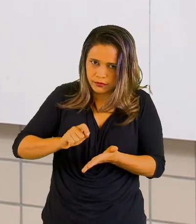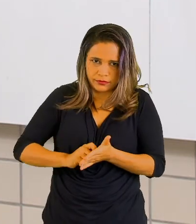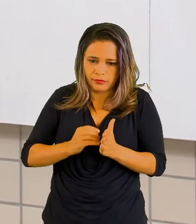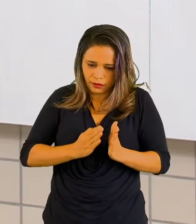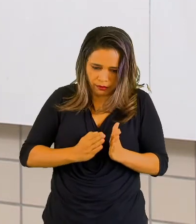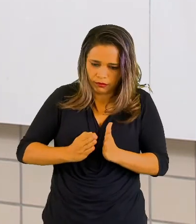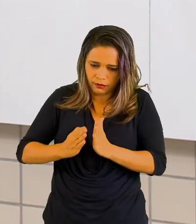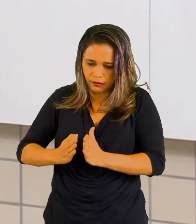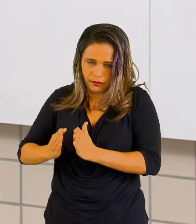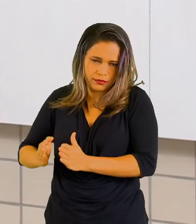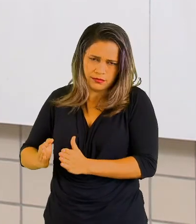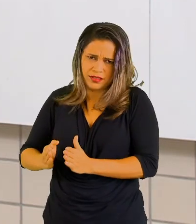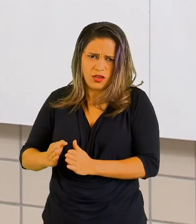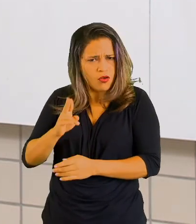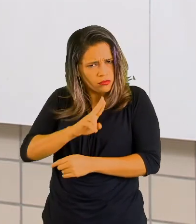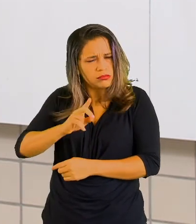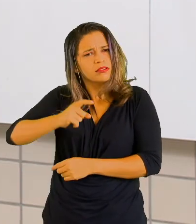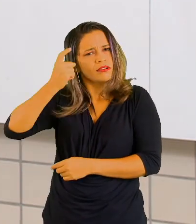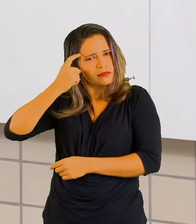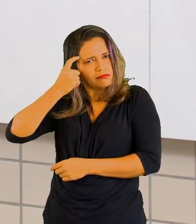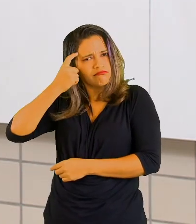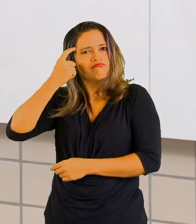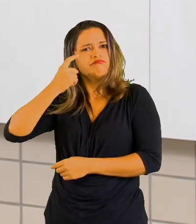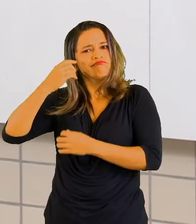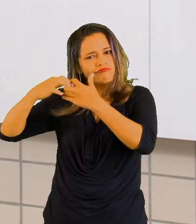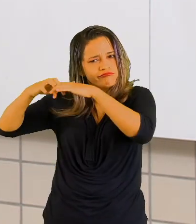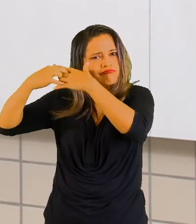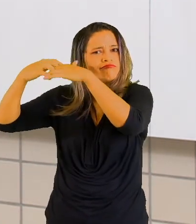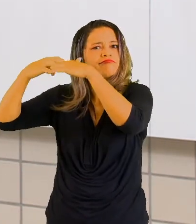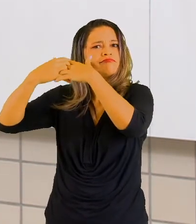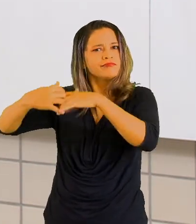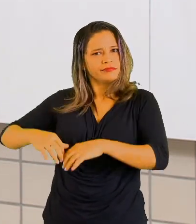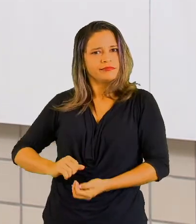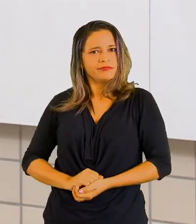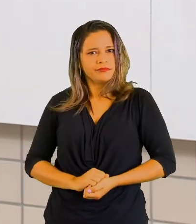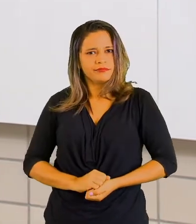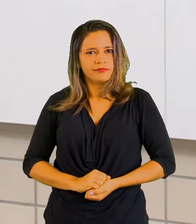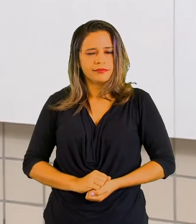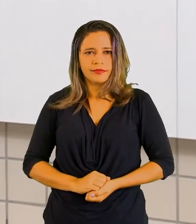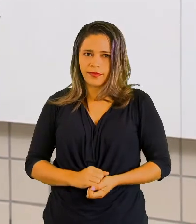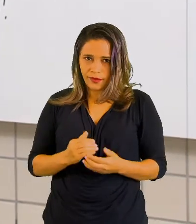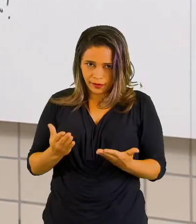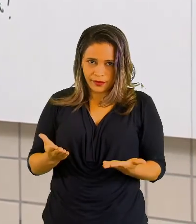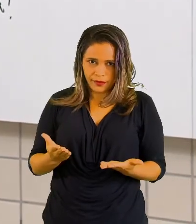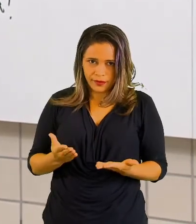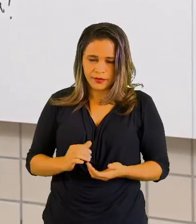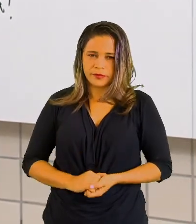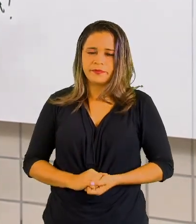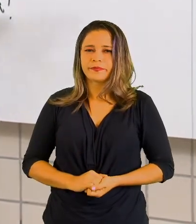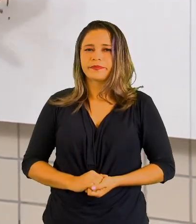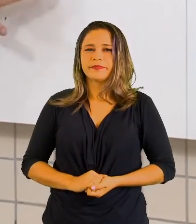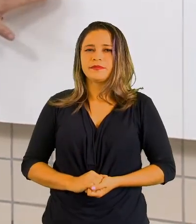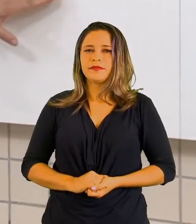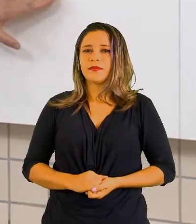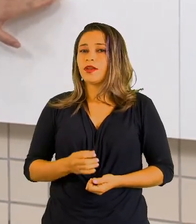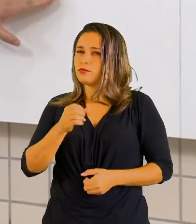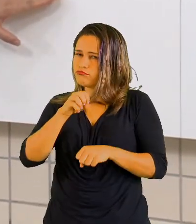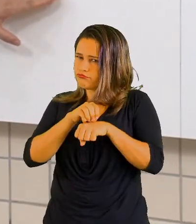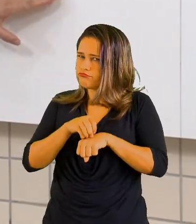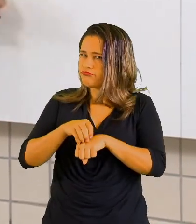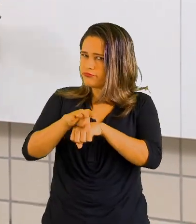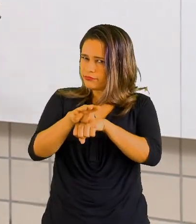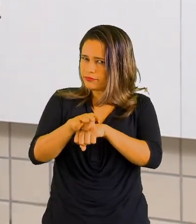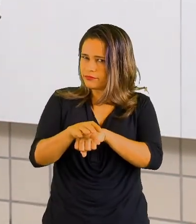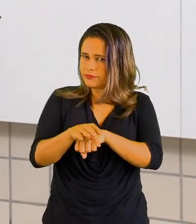vamos usar a cabeça, vamos deixar que a cabeça trabalhe por nós, né? Então, é isso. Mais uma dica que eu dou para